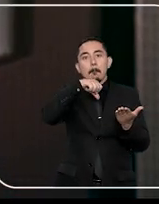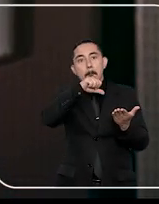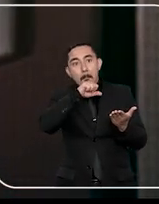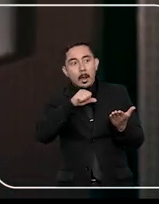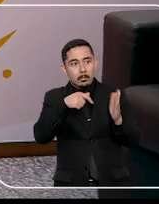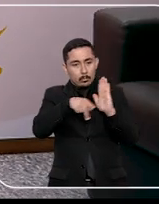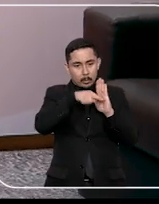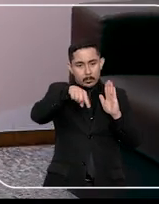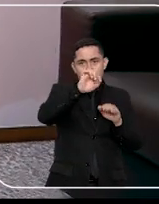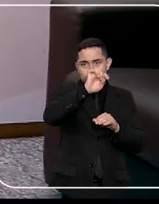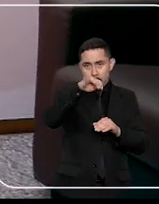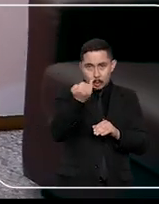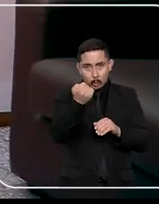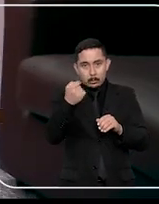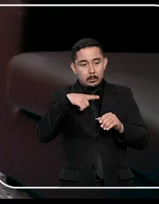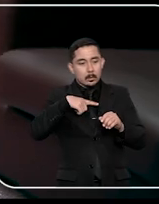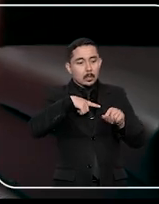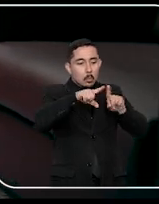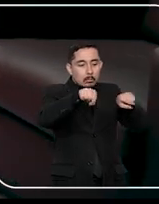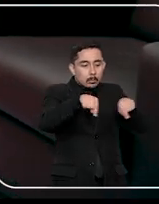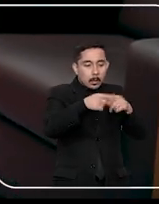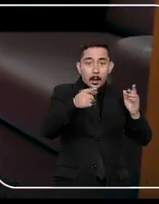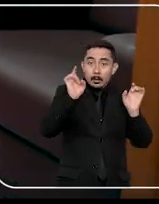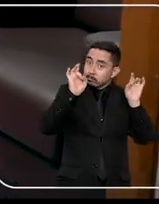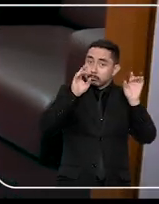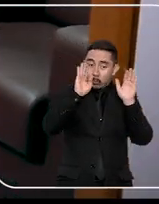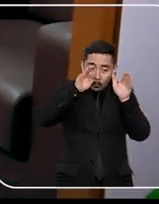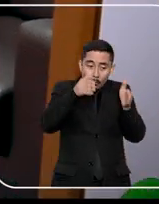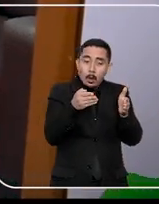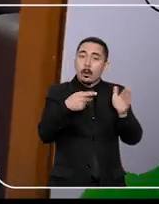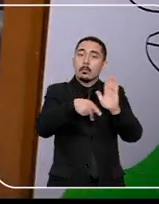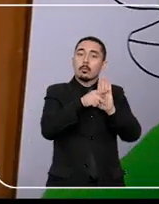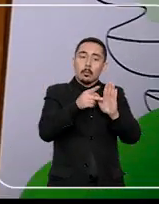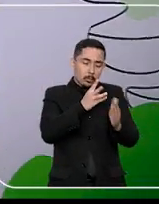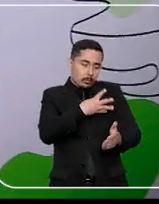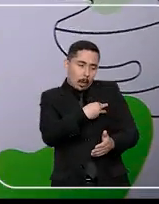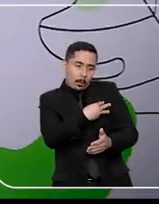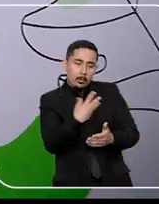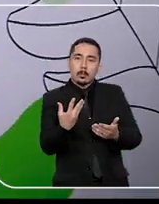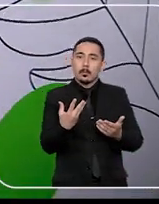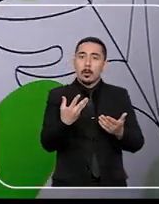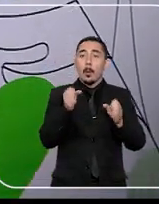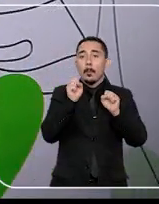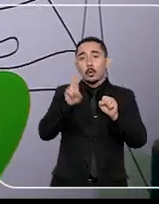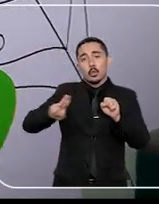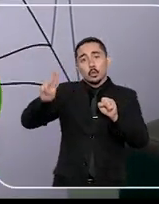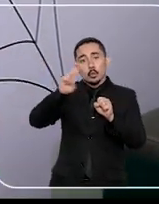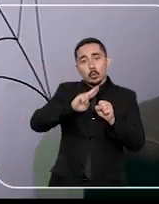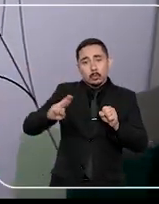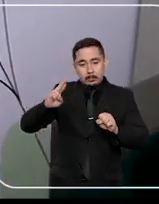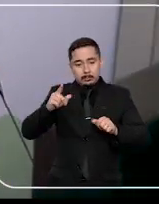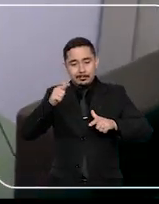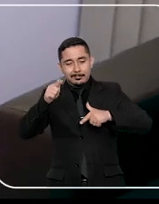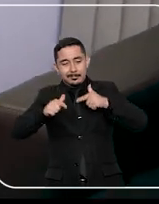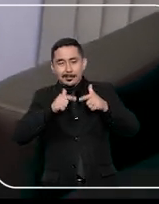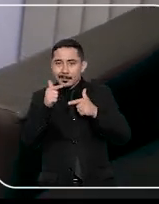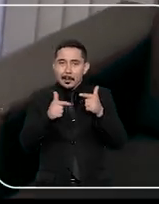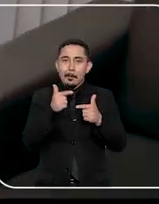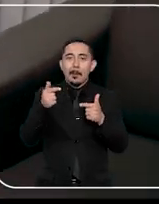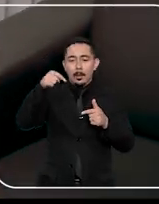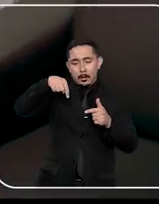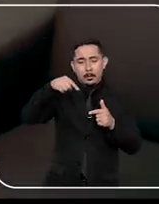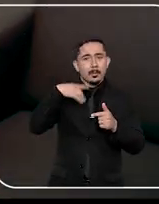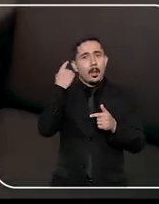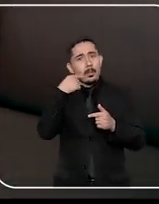sala especial para a amamentação, que pode ser usada por servidoras, colaboradoras, estagiárias,